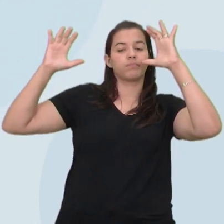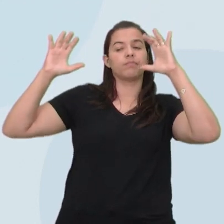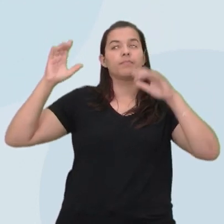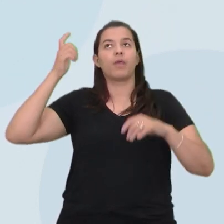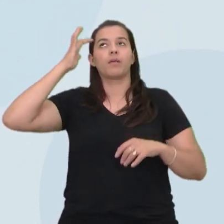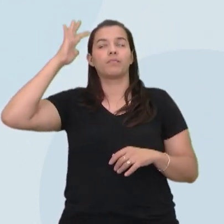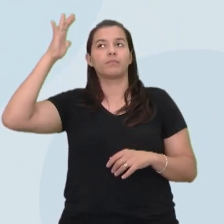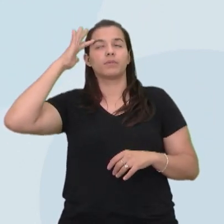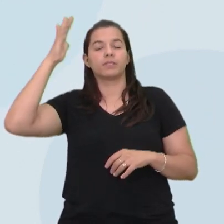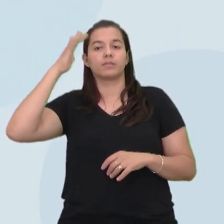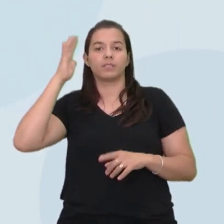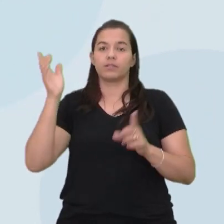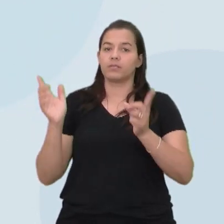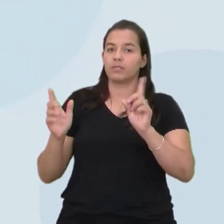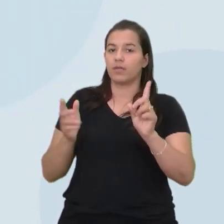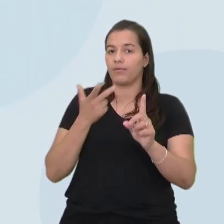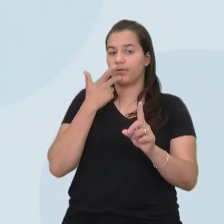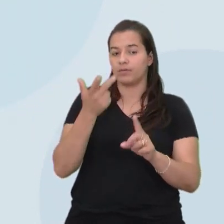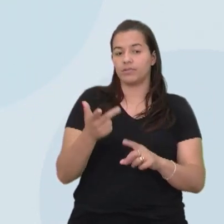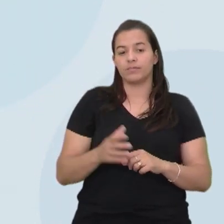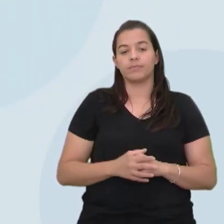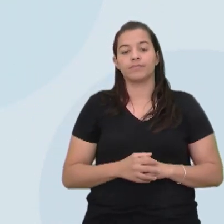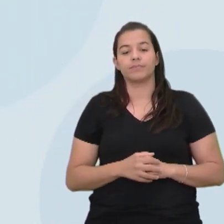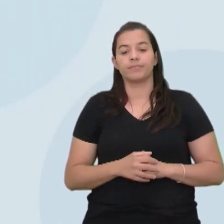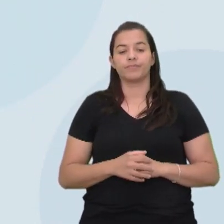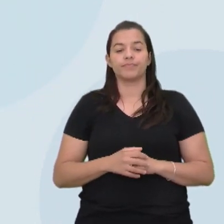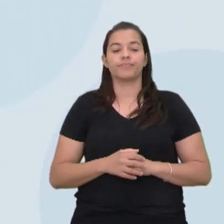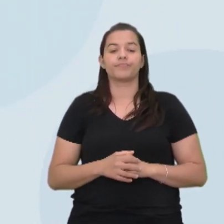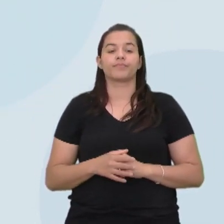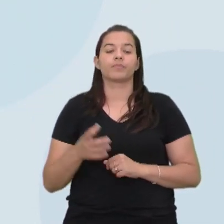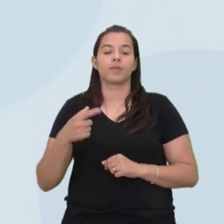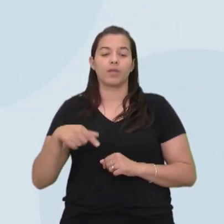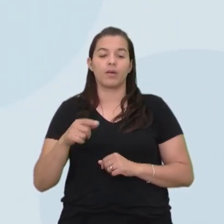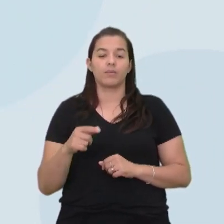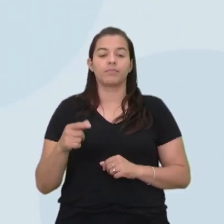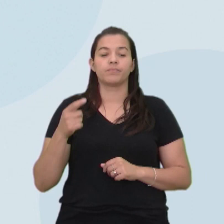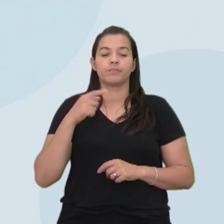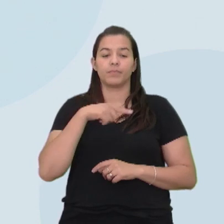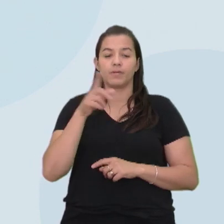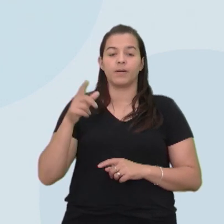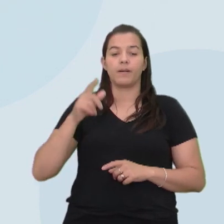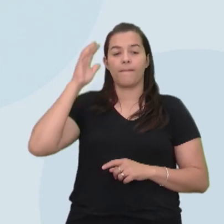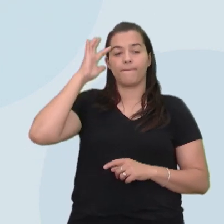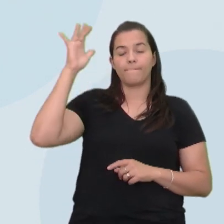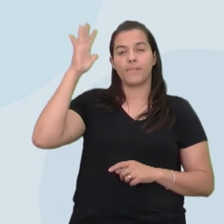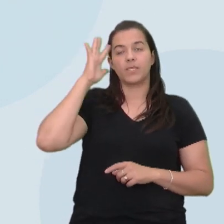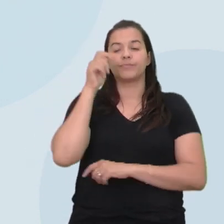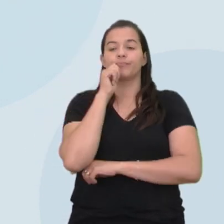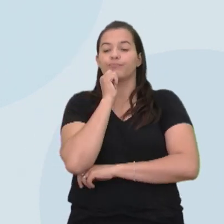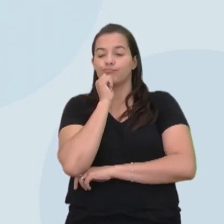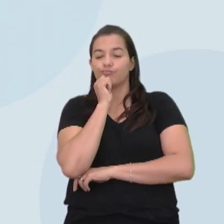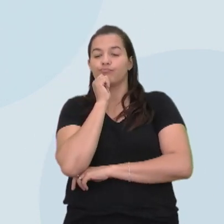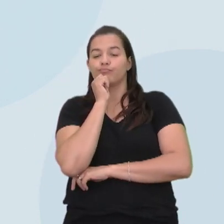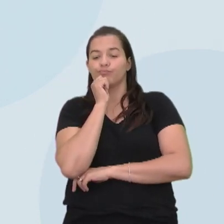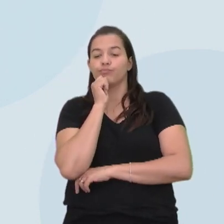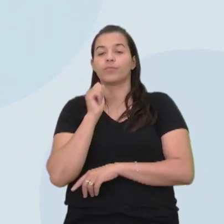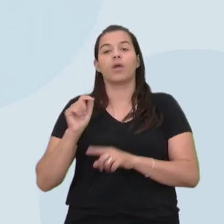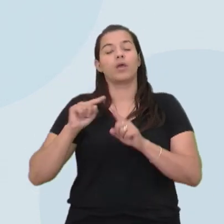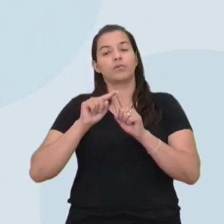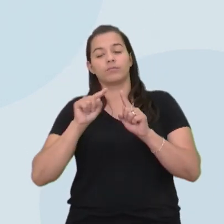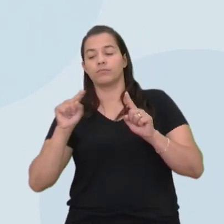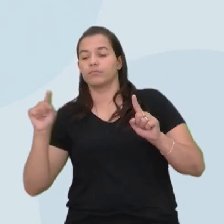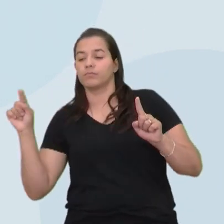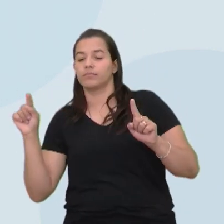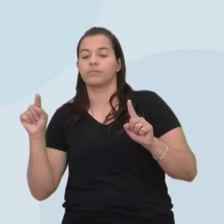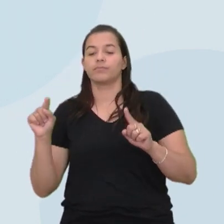pensando e não falando. Mas aparece o balão com a frase dentro. Então aqui ele pôs, pense, por 2 segundos, você pode mudar esse pode pôr outra